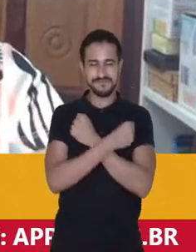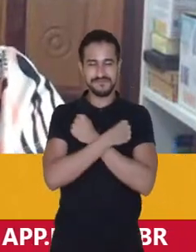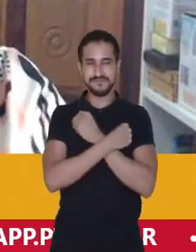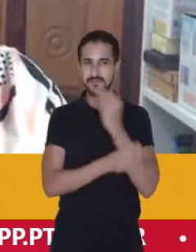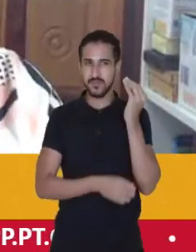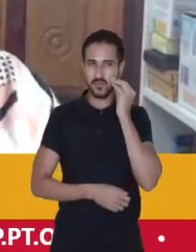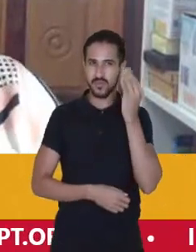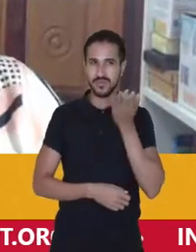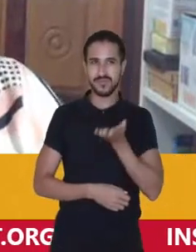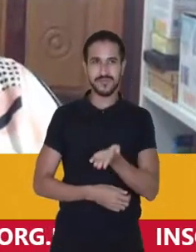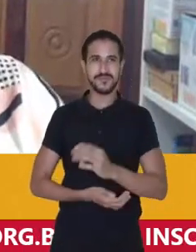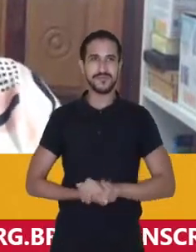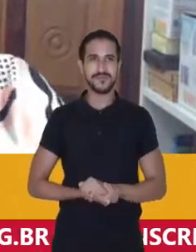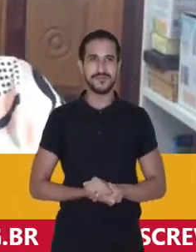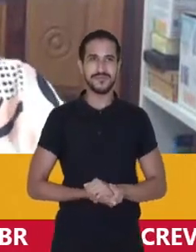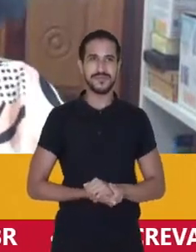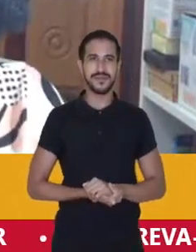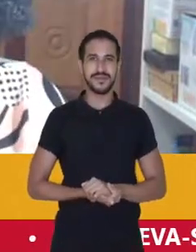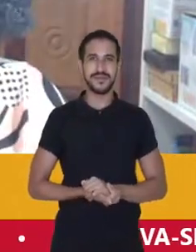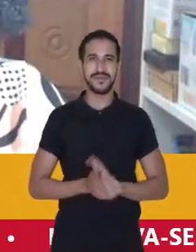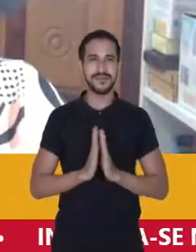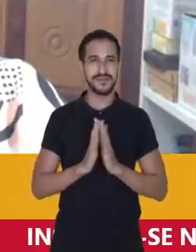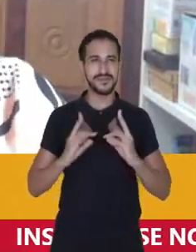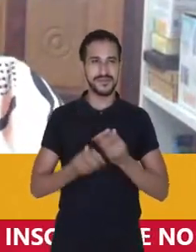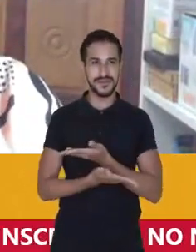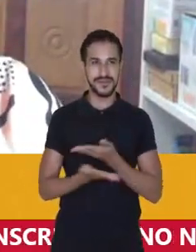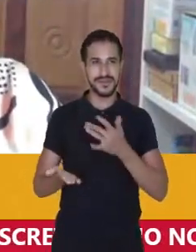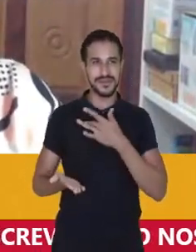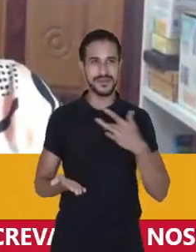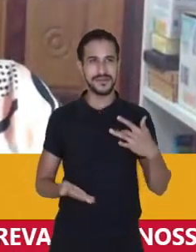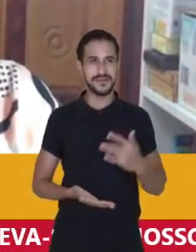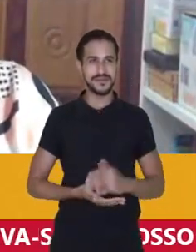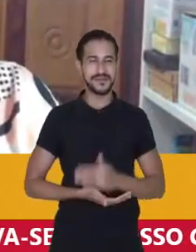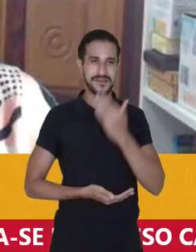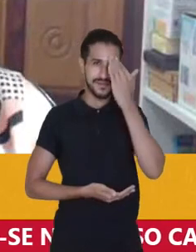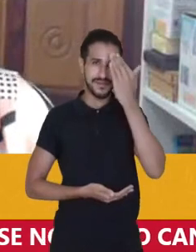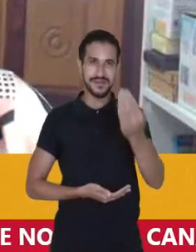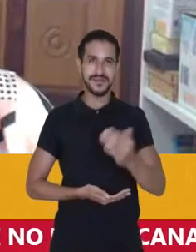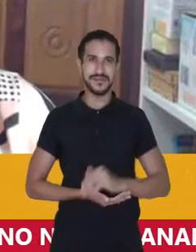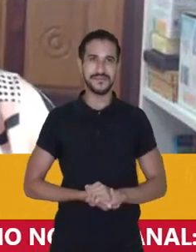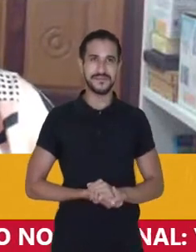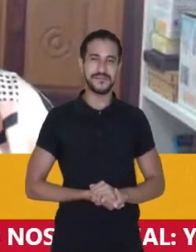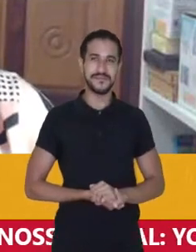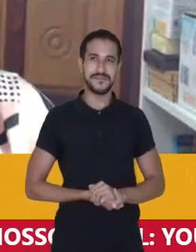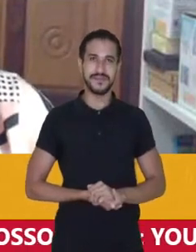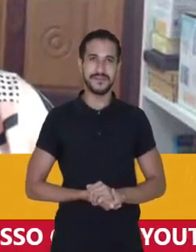beijo. Saudação para todo mundo. Saúde. Obrigada e gratidão.